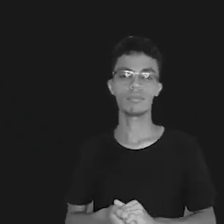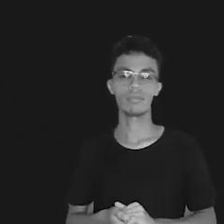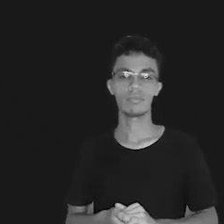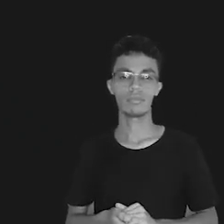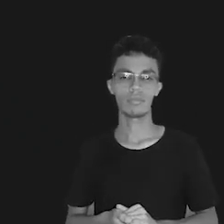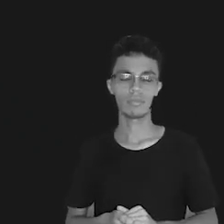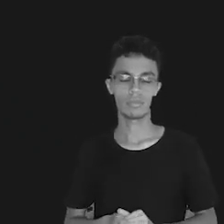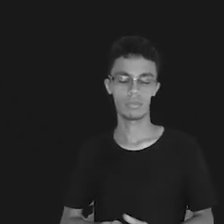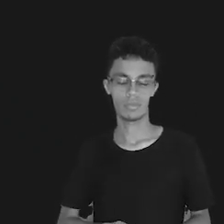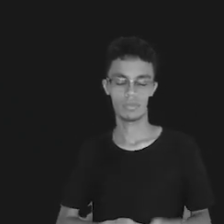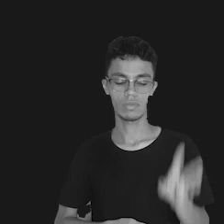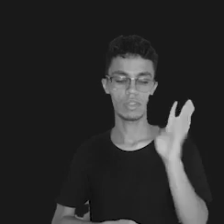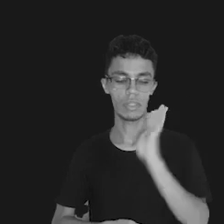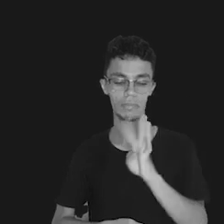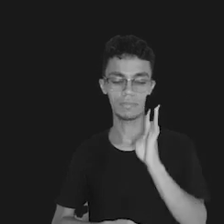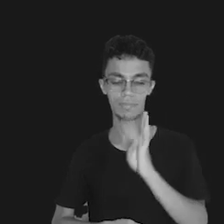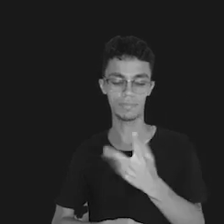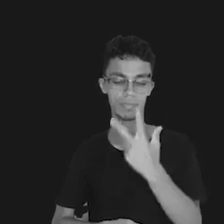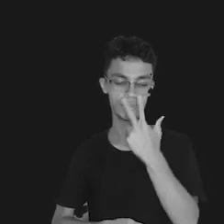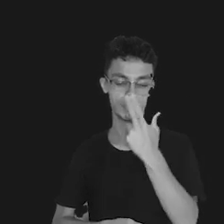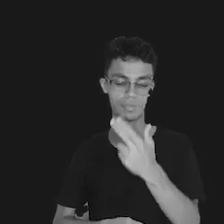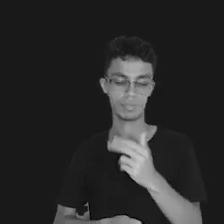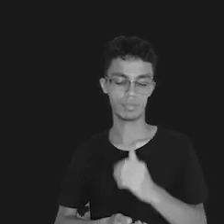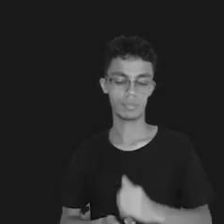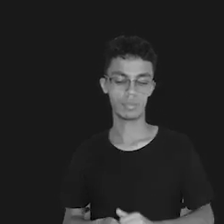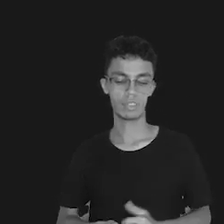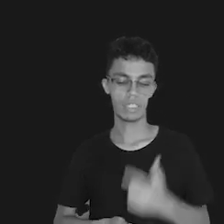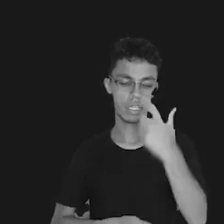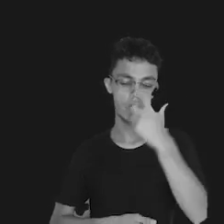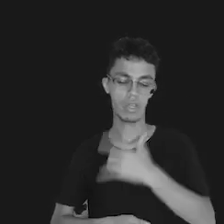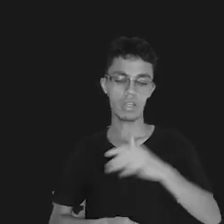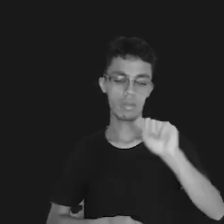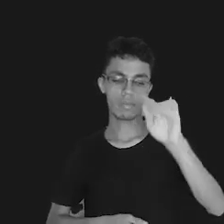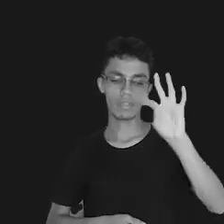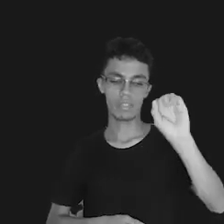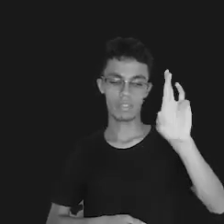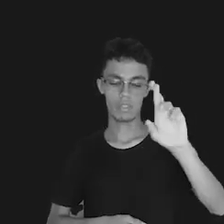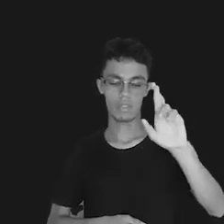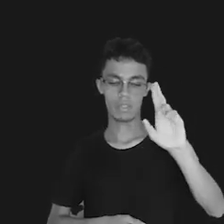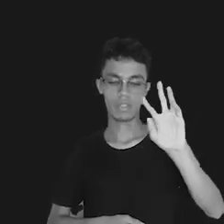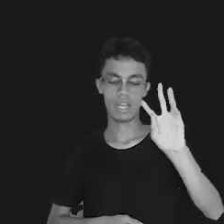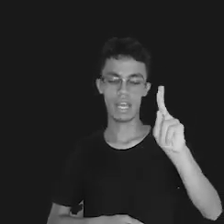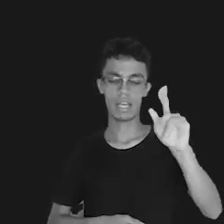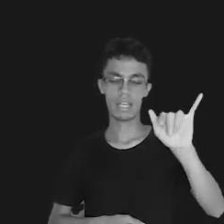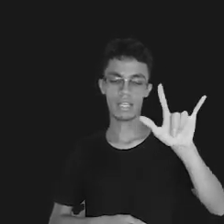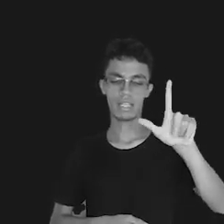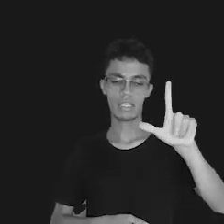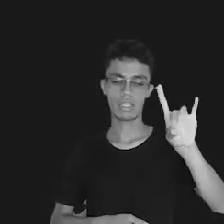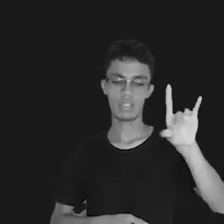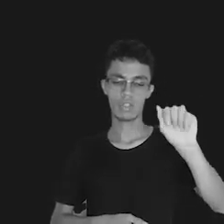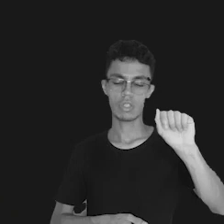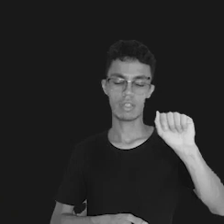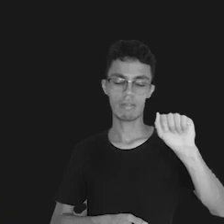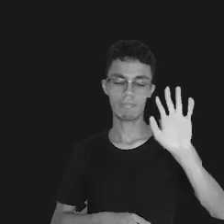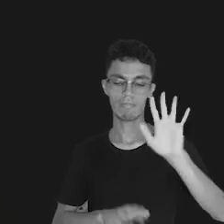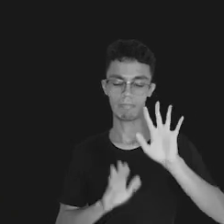é muito legal, eu acho, assim, para eu como ator, pela história. A Hilda, portanto, sempre